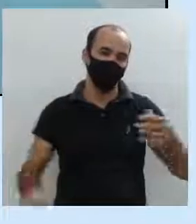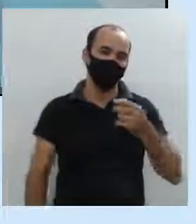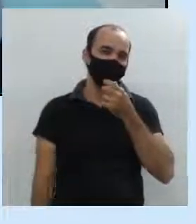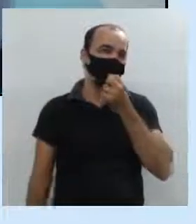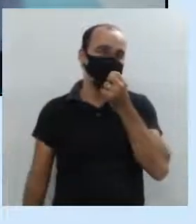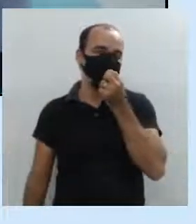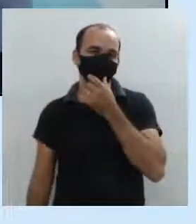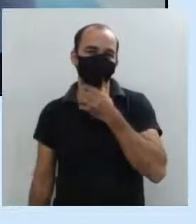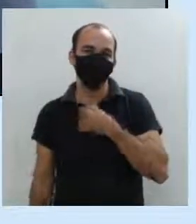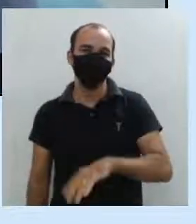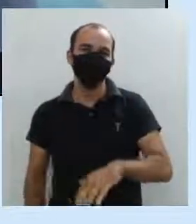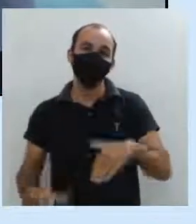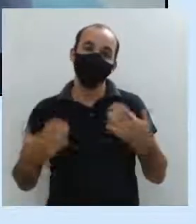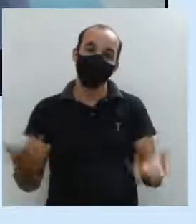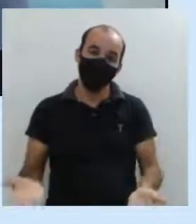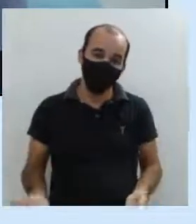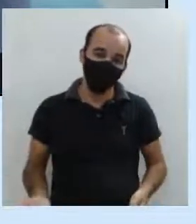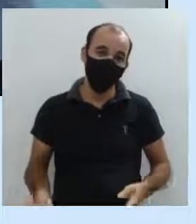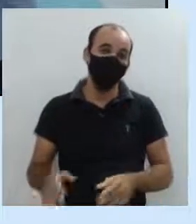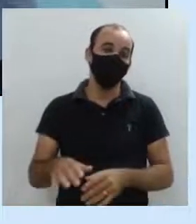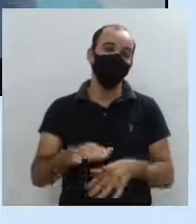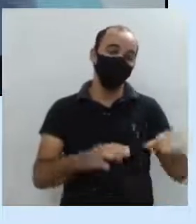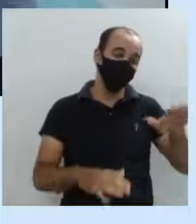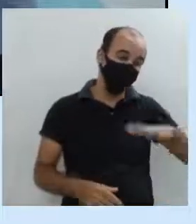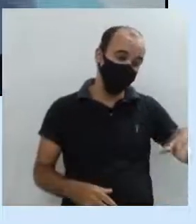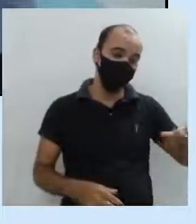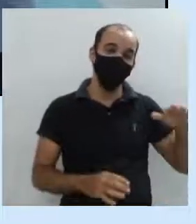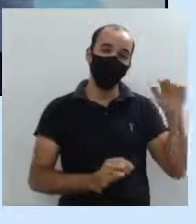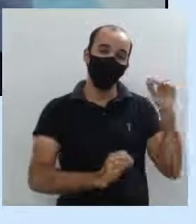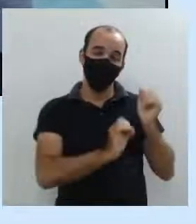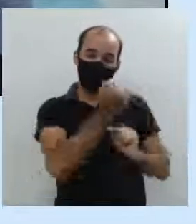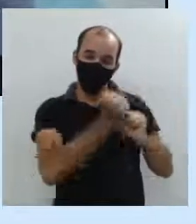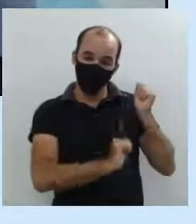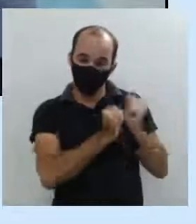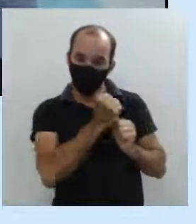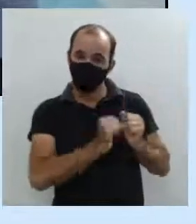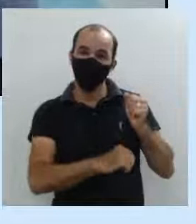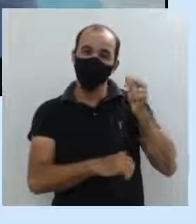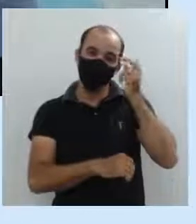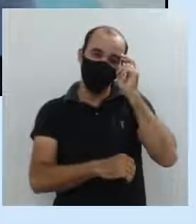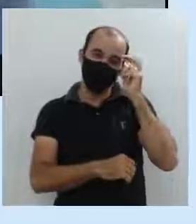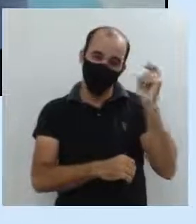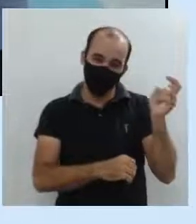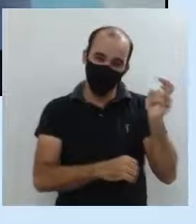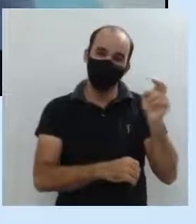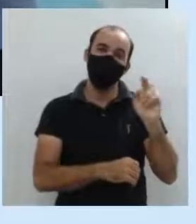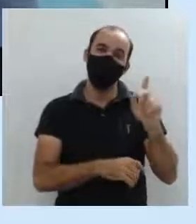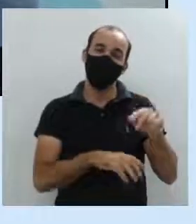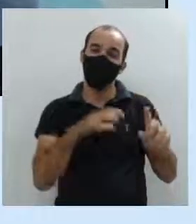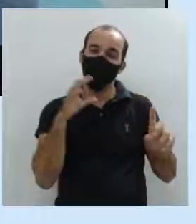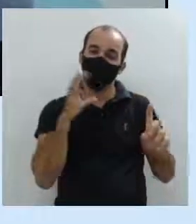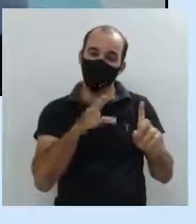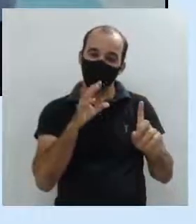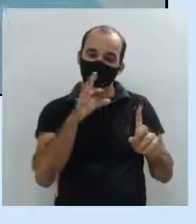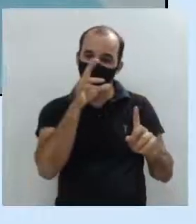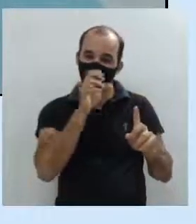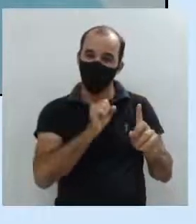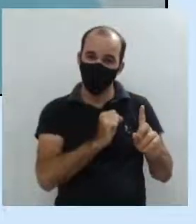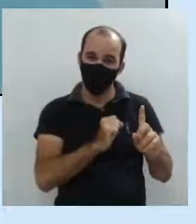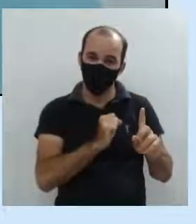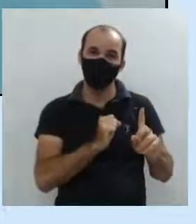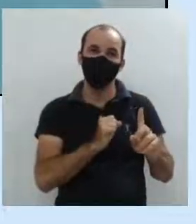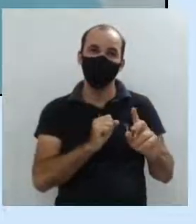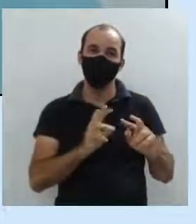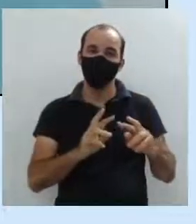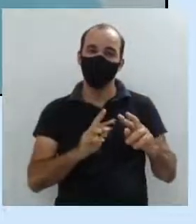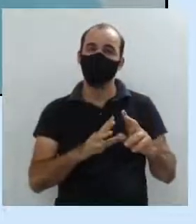de um pensamento também muito forte da pós-modernidade, ou a partir do pensamento pós-moderno. Professor, o que